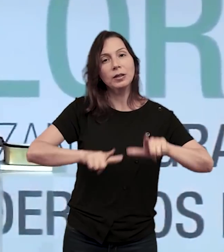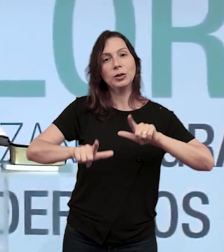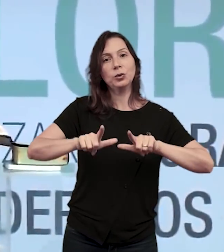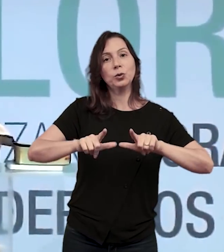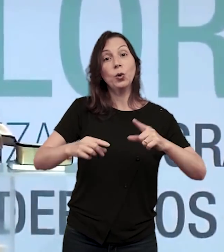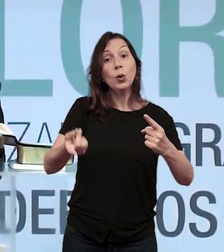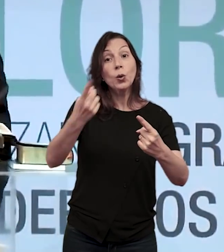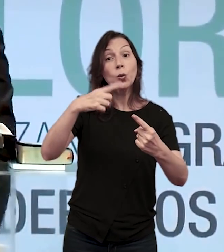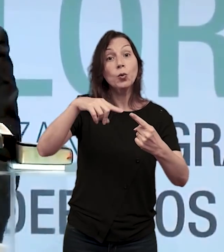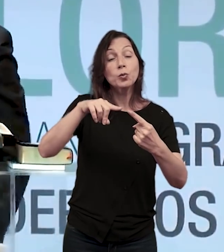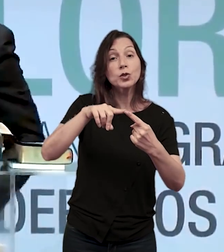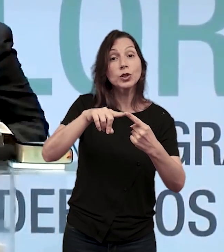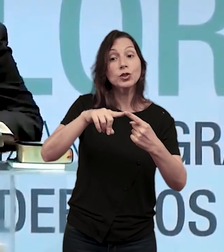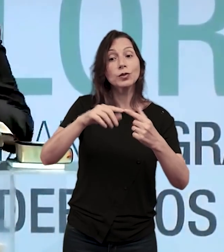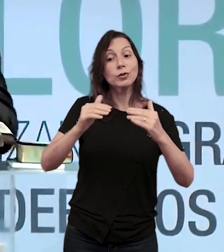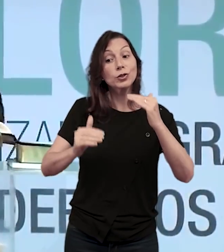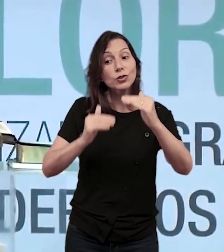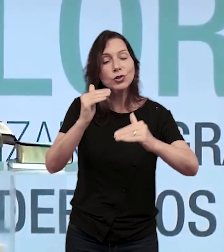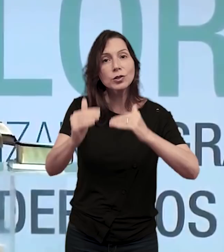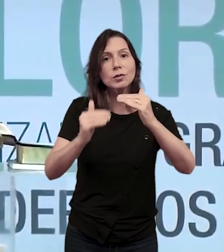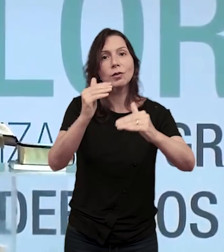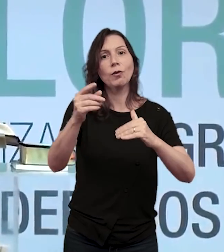você.